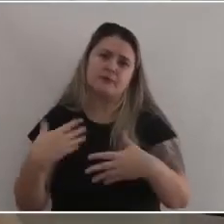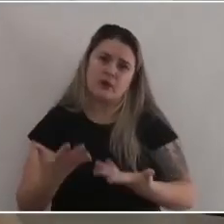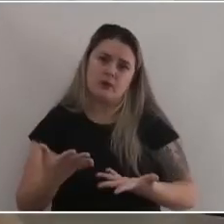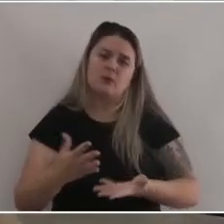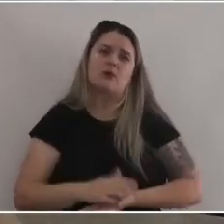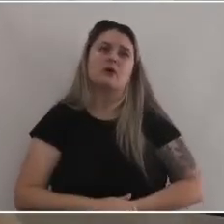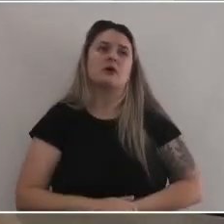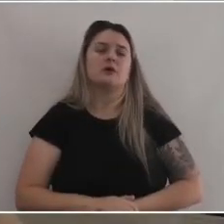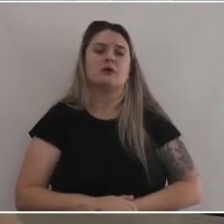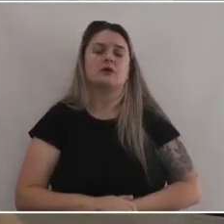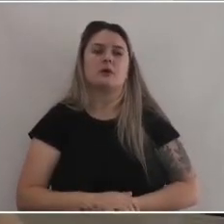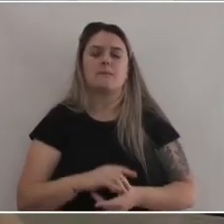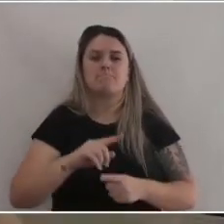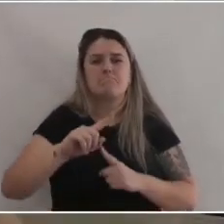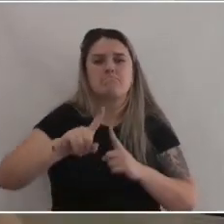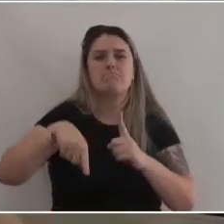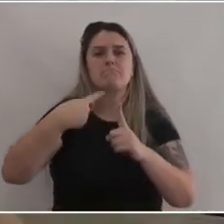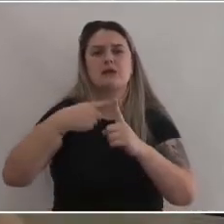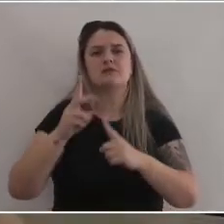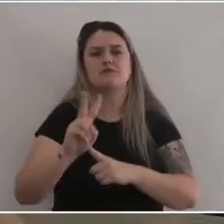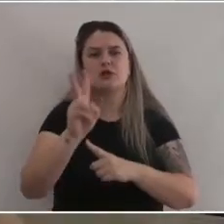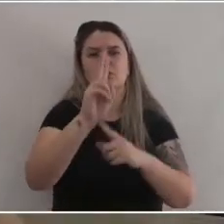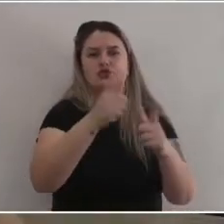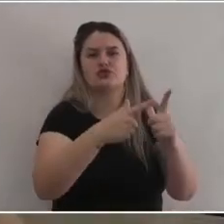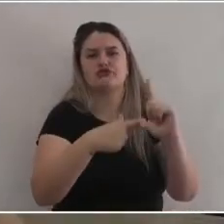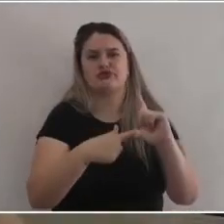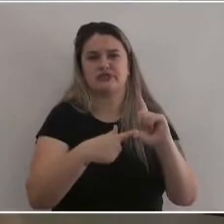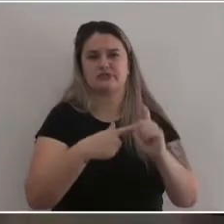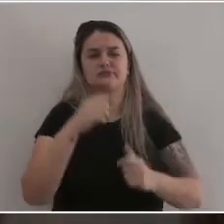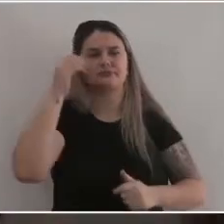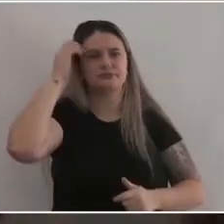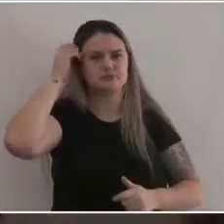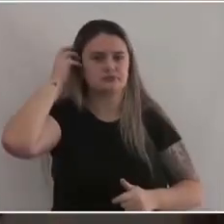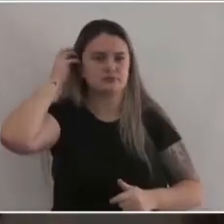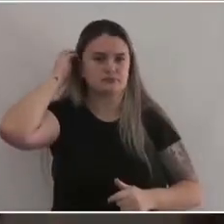acabou aumentando o valor da dívida fundada.